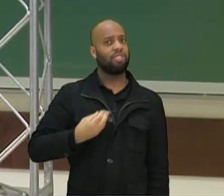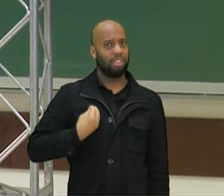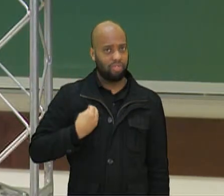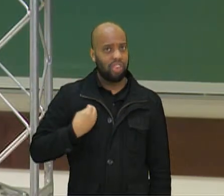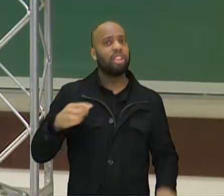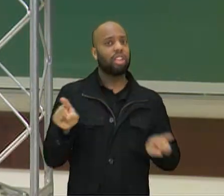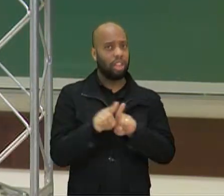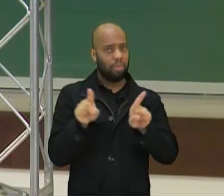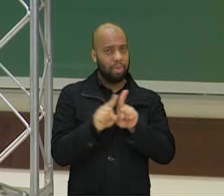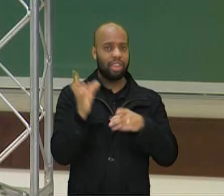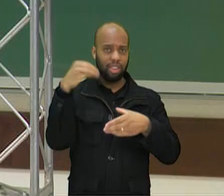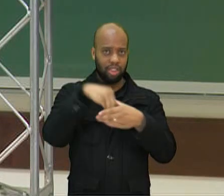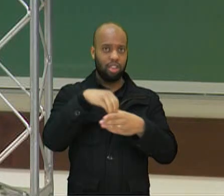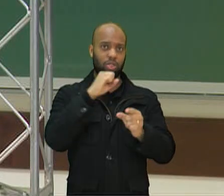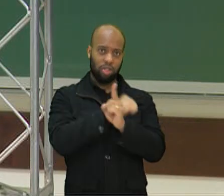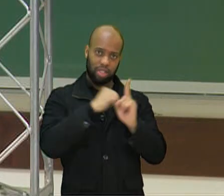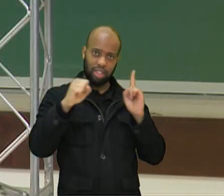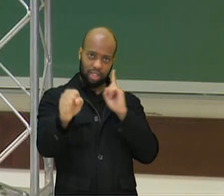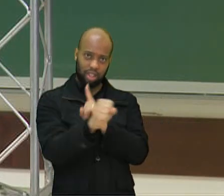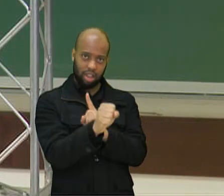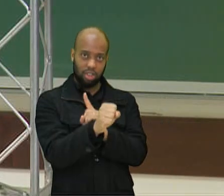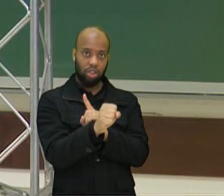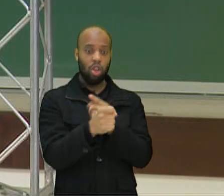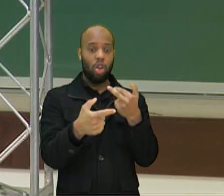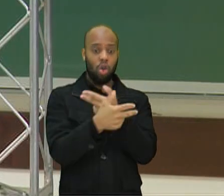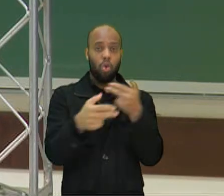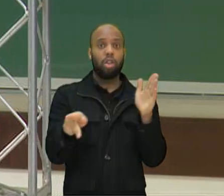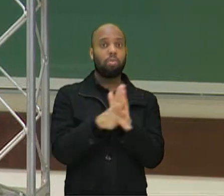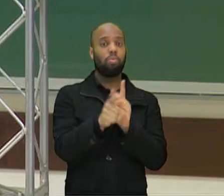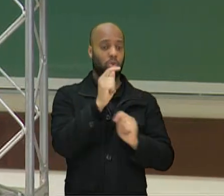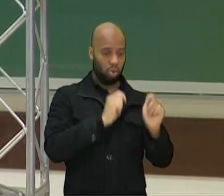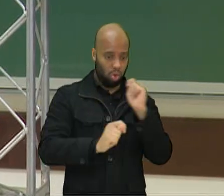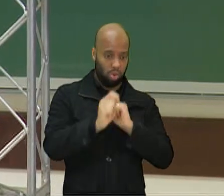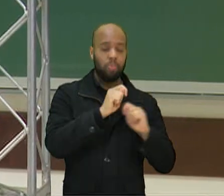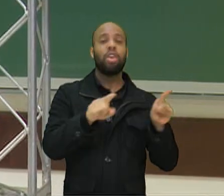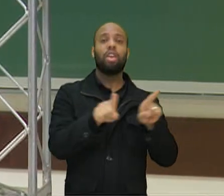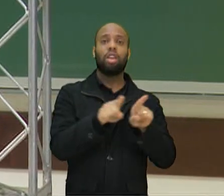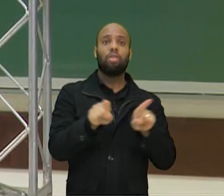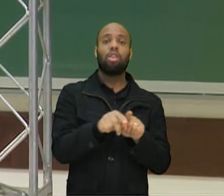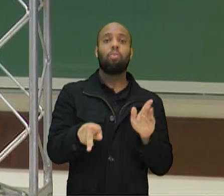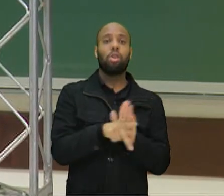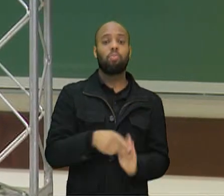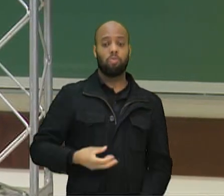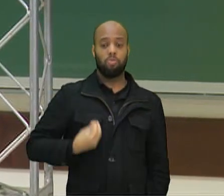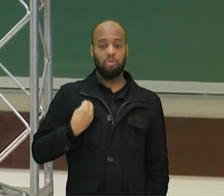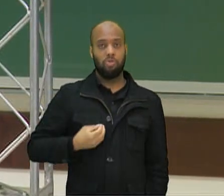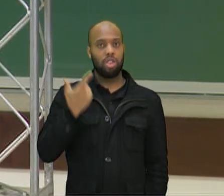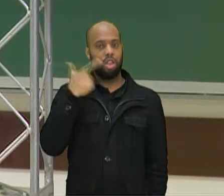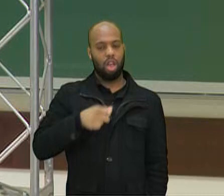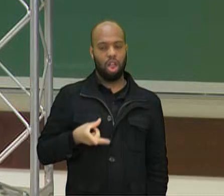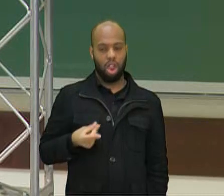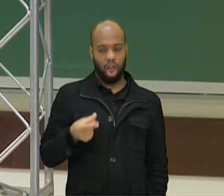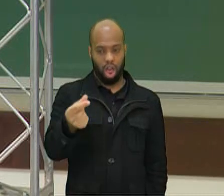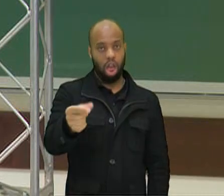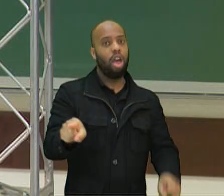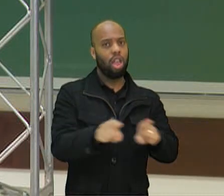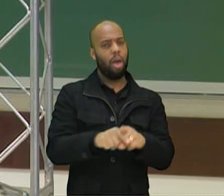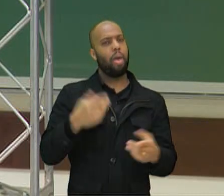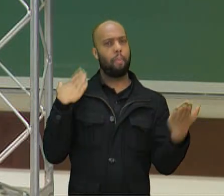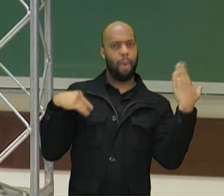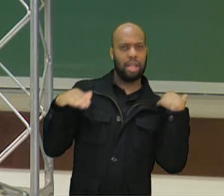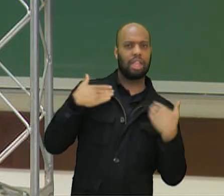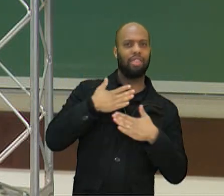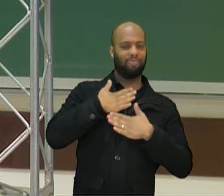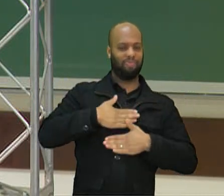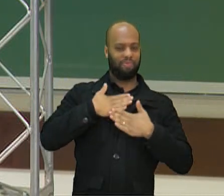nossa sociedade, seja para as atividades econômicas, quanto para a nossa sobrevivência e também para o nosso lazer.